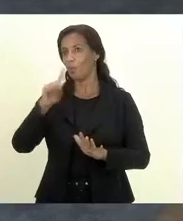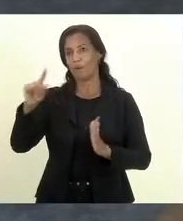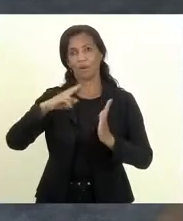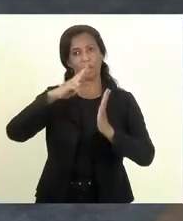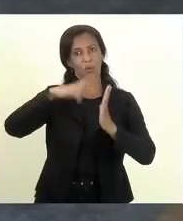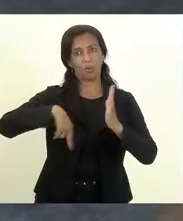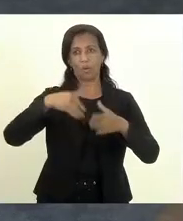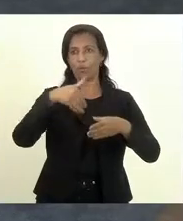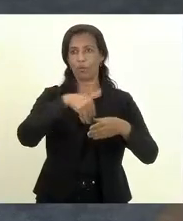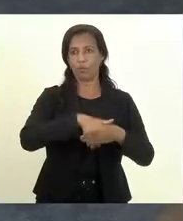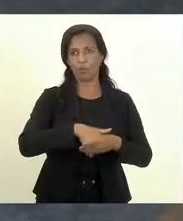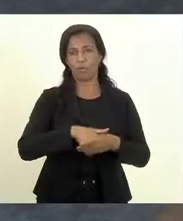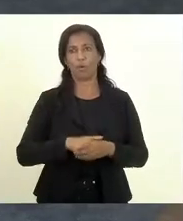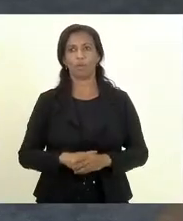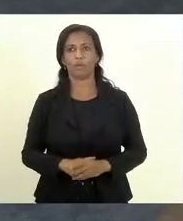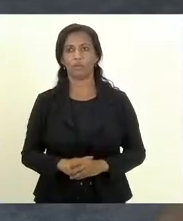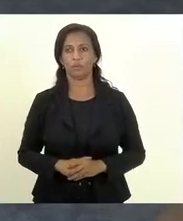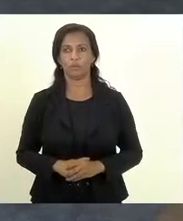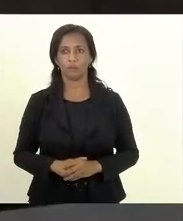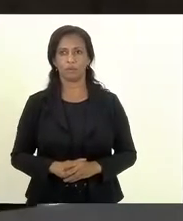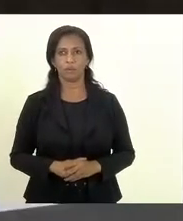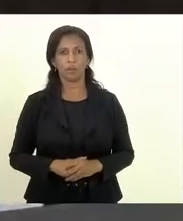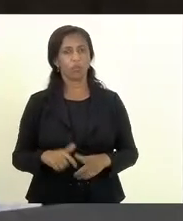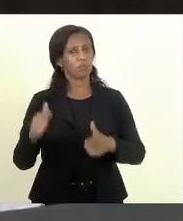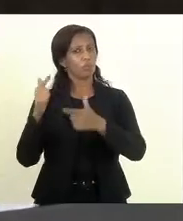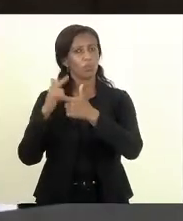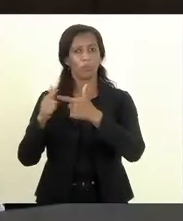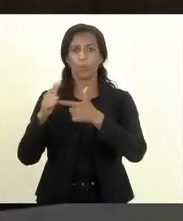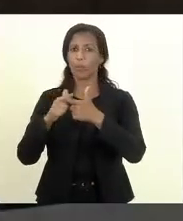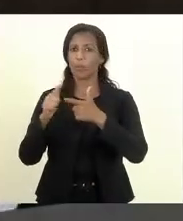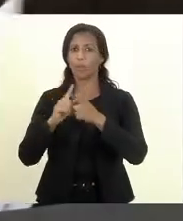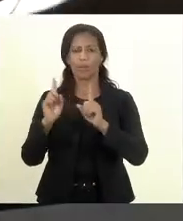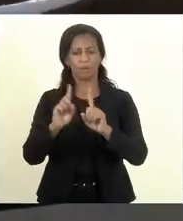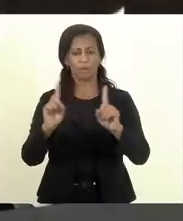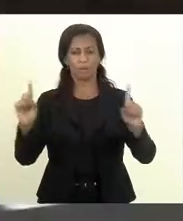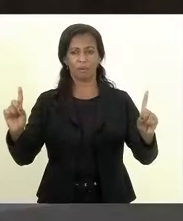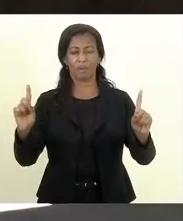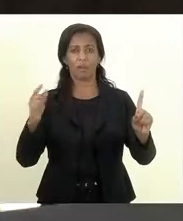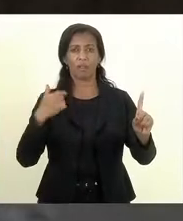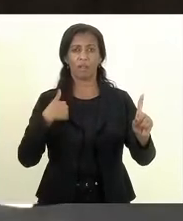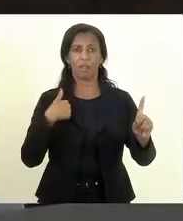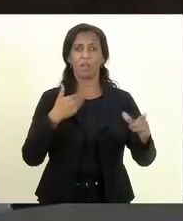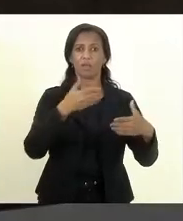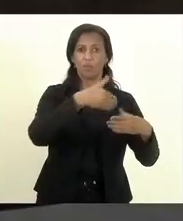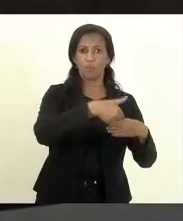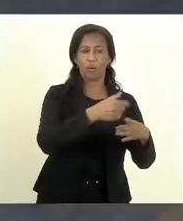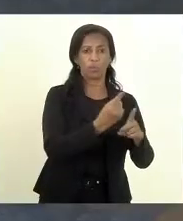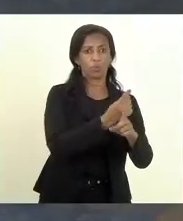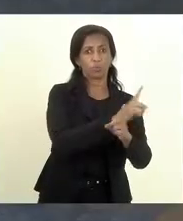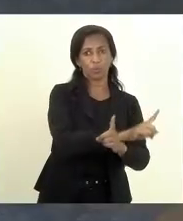Eu continuo divergindo de Vossa Excelência, não há nenhum problema. Vossa Excelência abre o voto divergente, eu vou manter